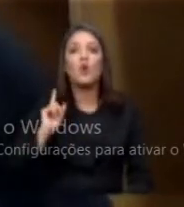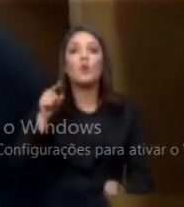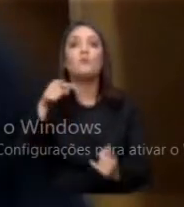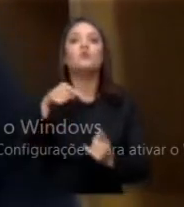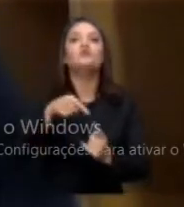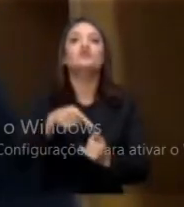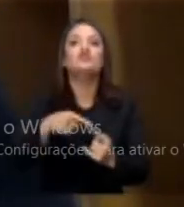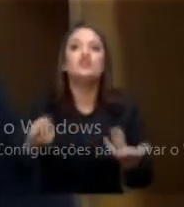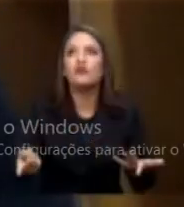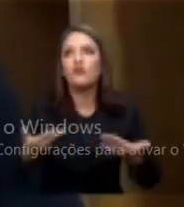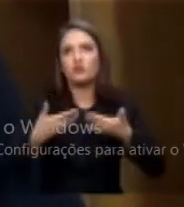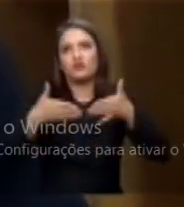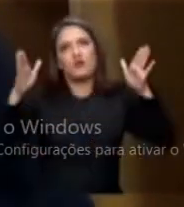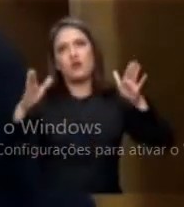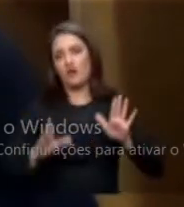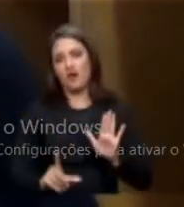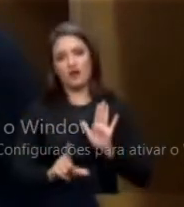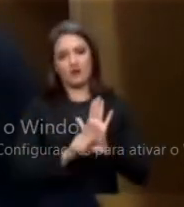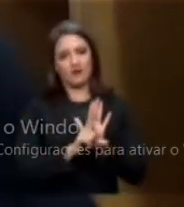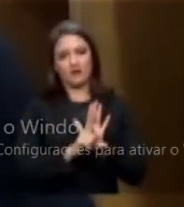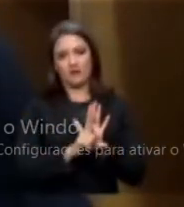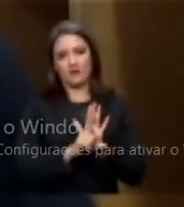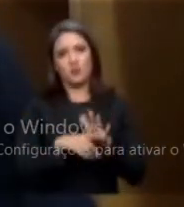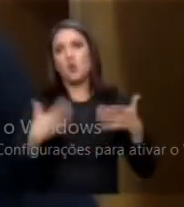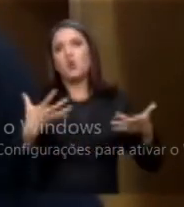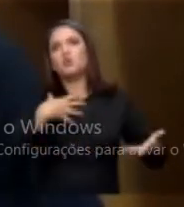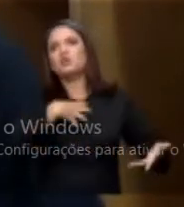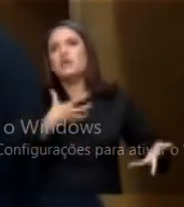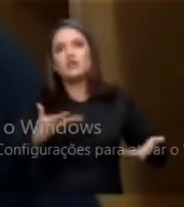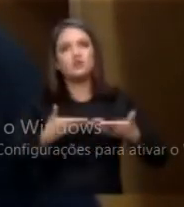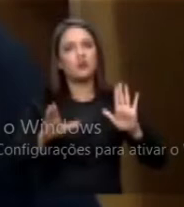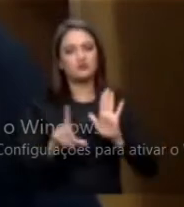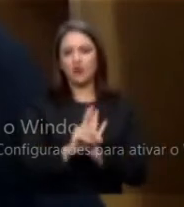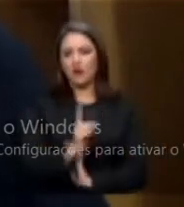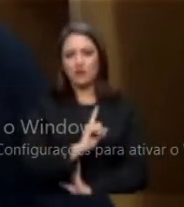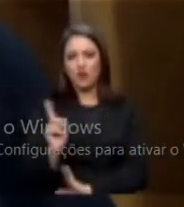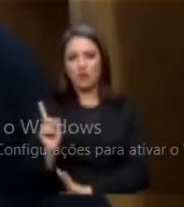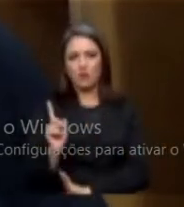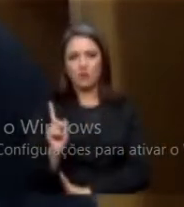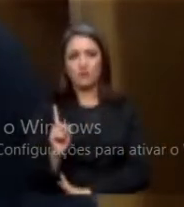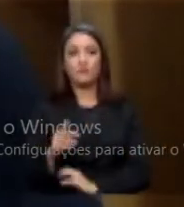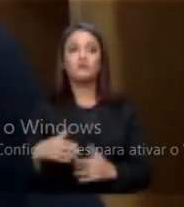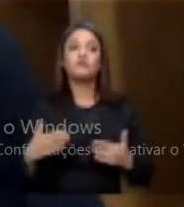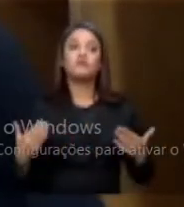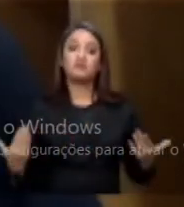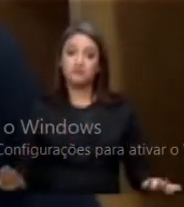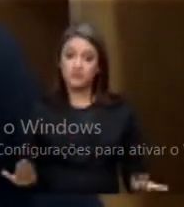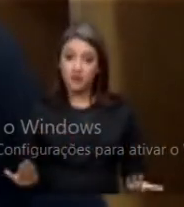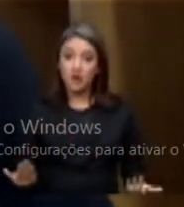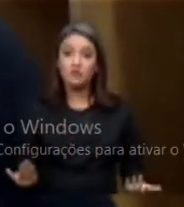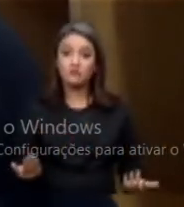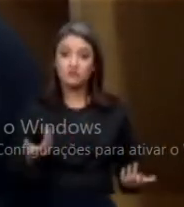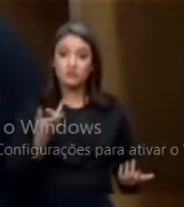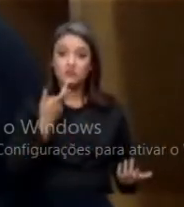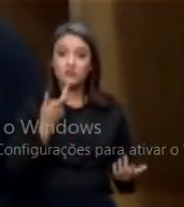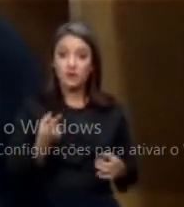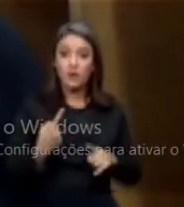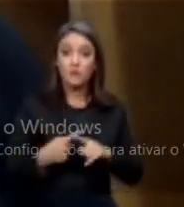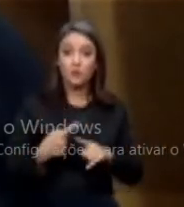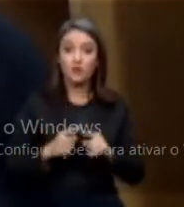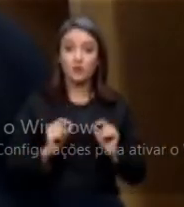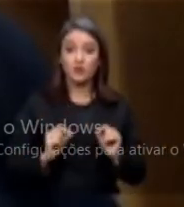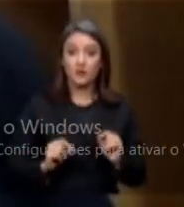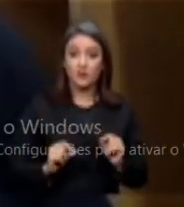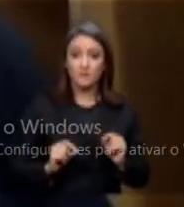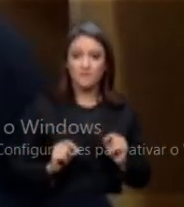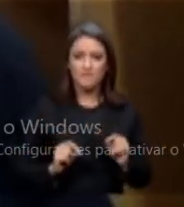as razões, as intenções com a feitura da lei. Digo isso por conta de que